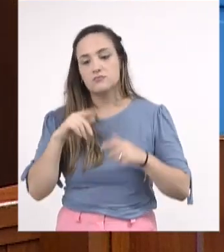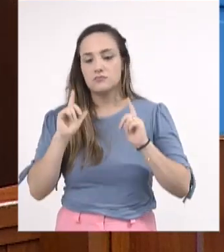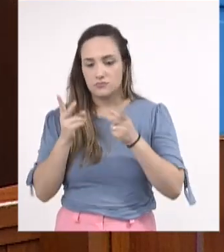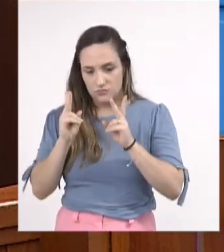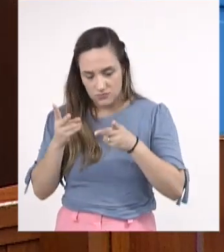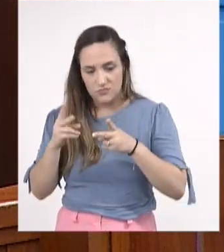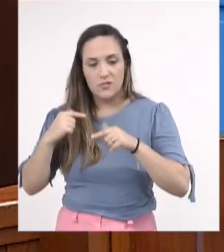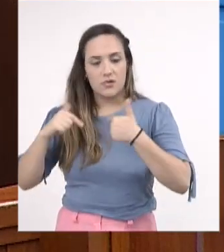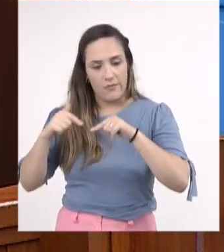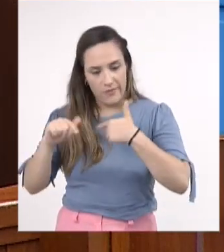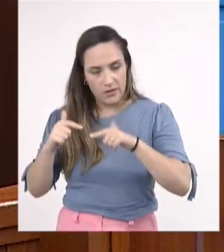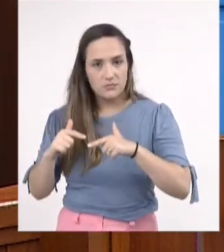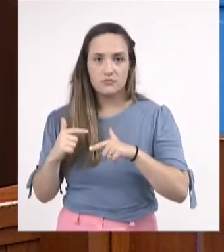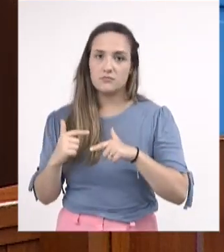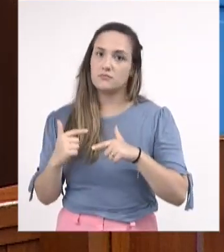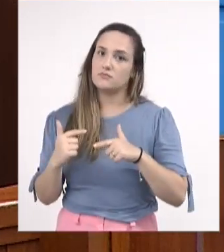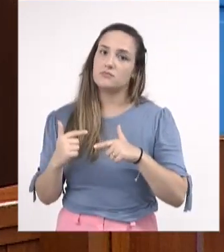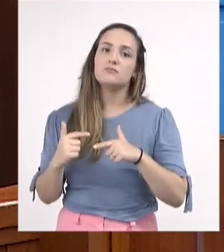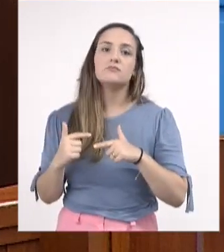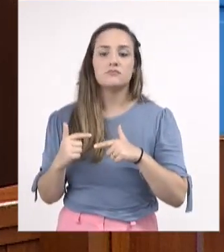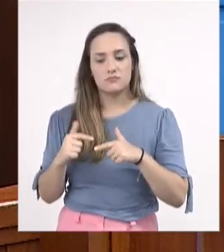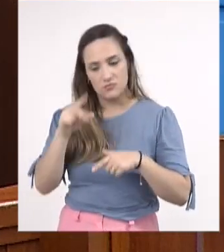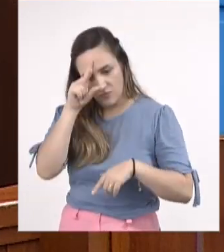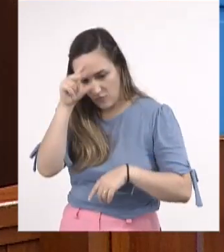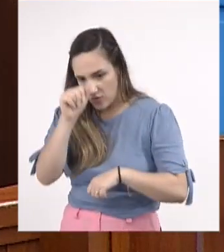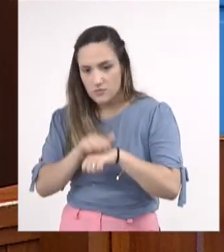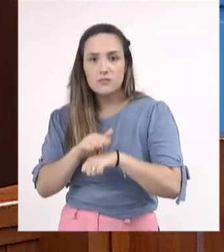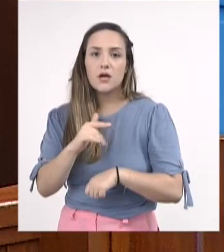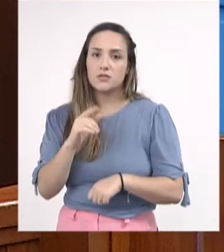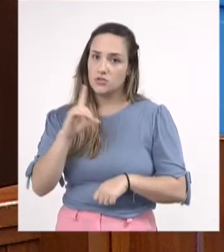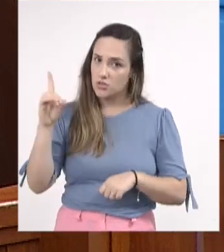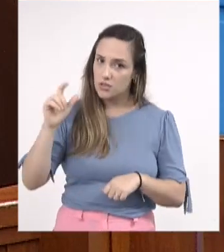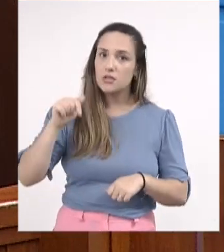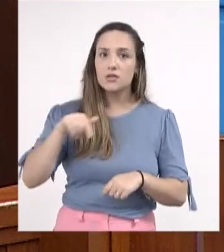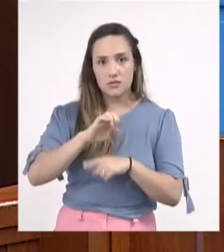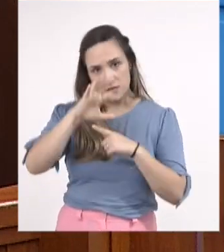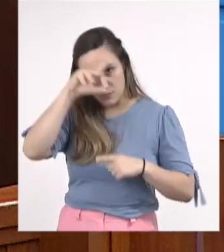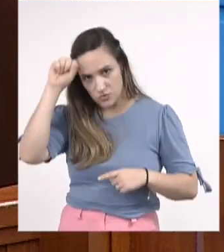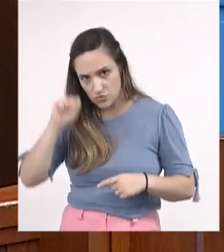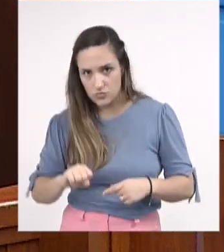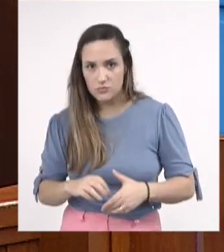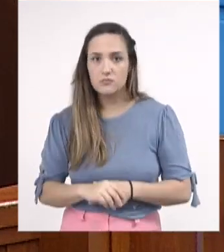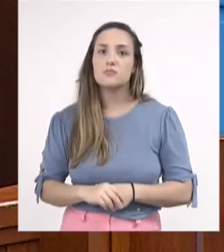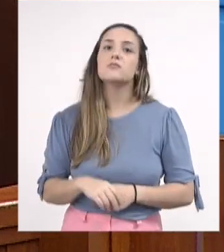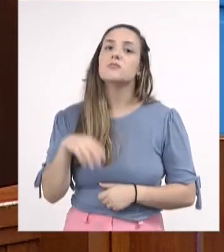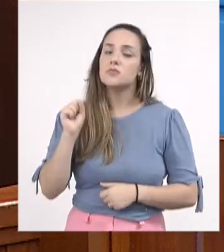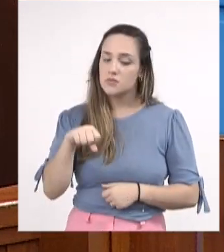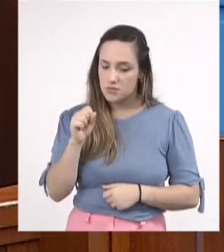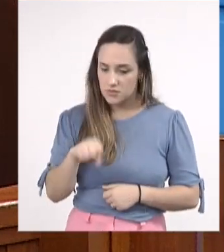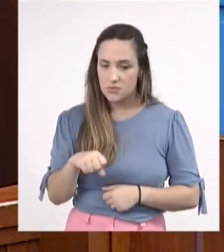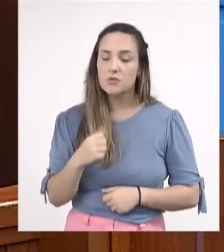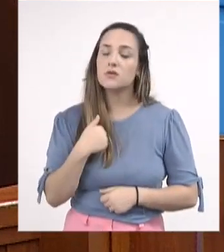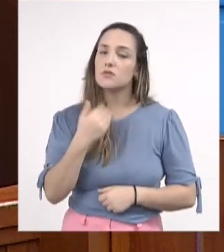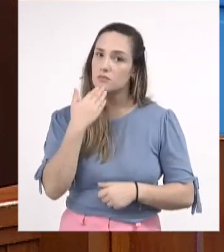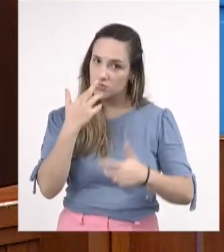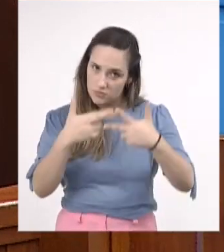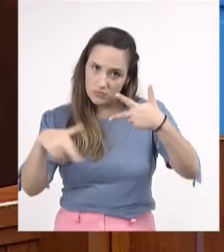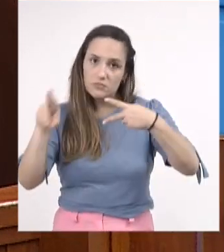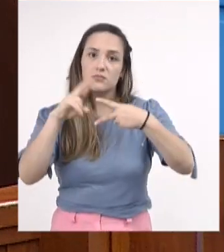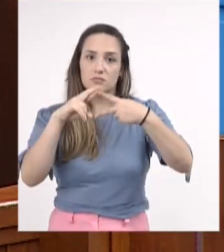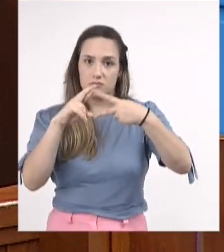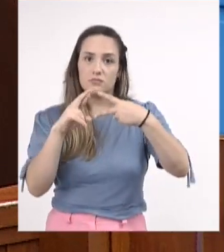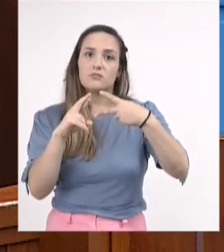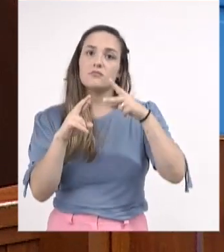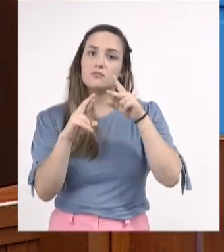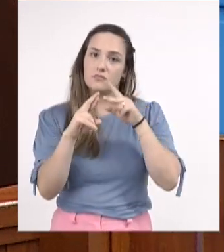trabalho com Independência pelo fortalecimento da direita no estado do Mato Grosso do Sul iremos recorrer dessa decisão equivocada